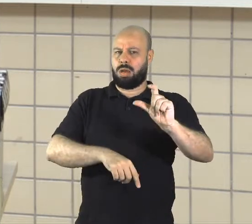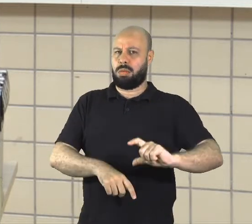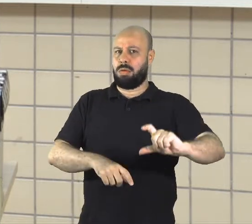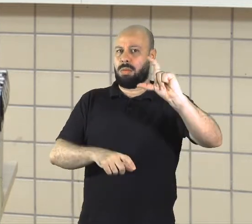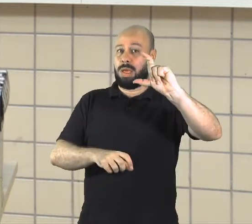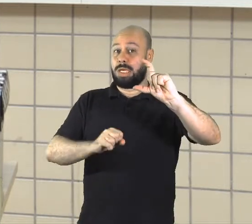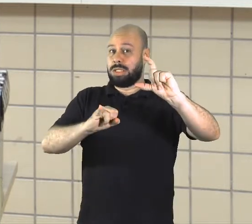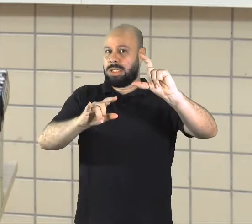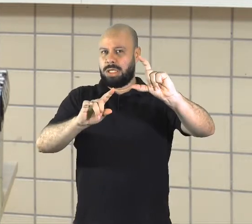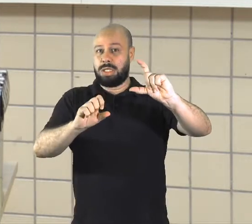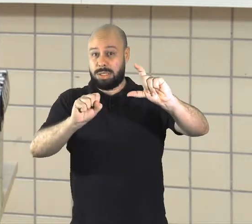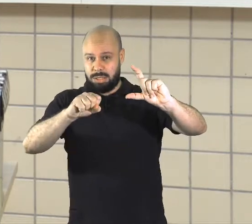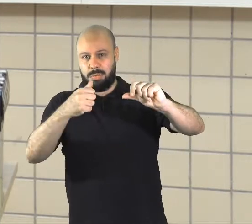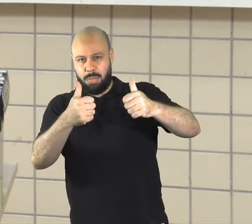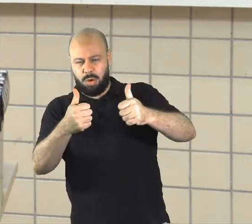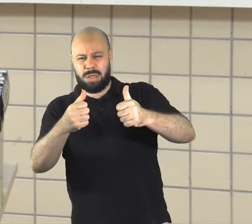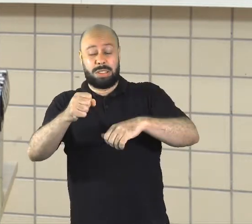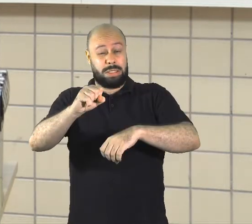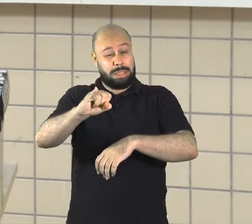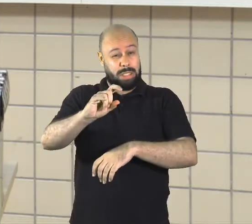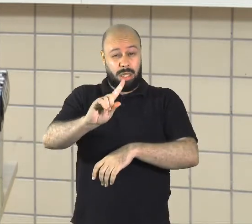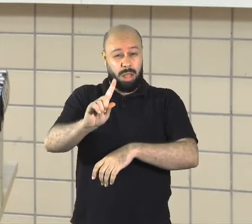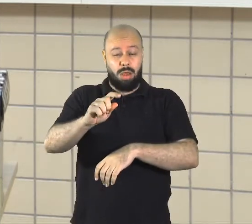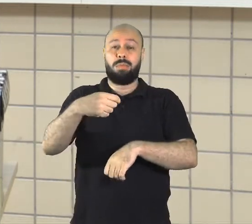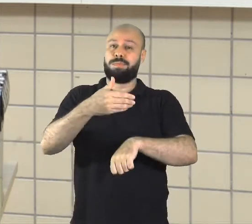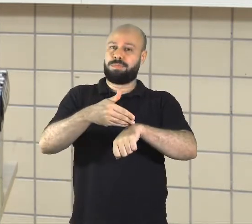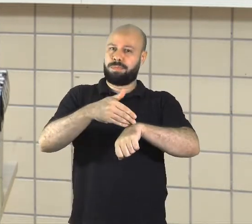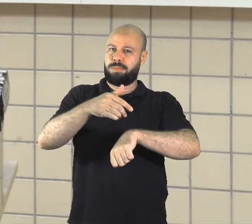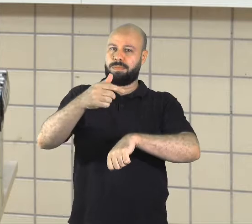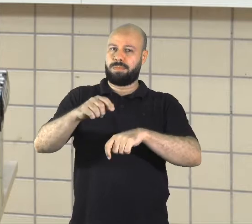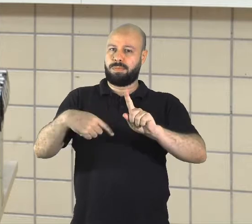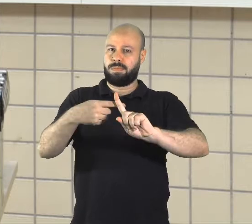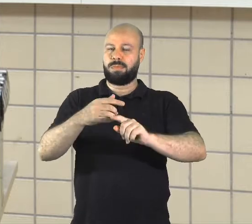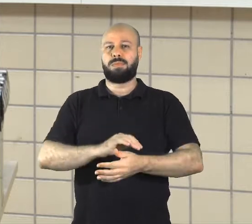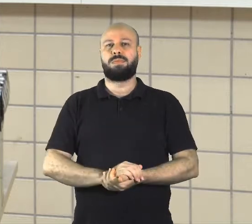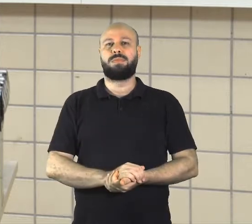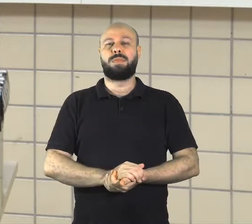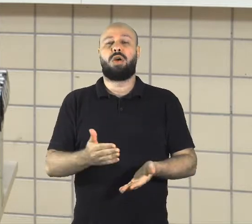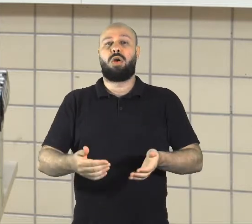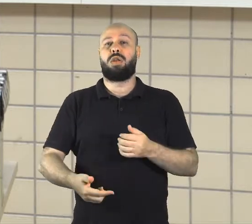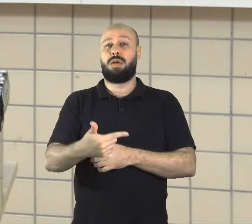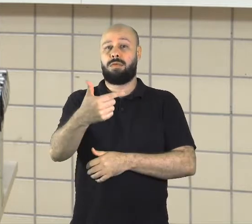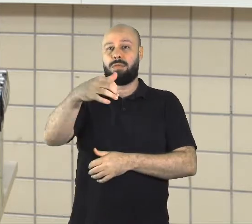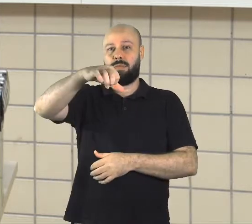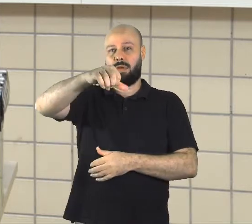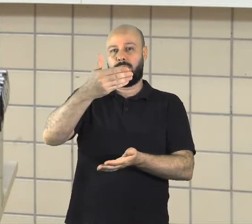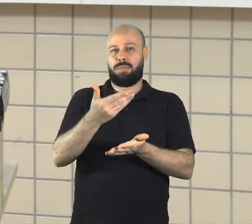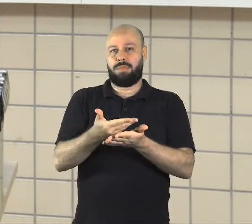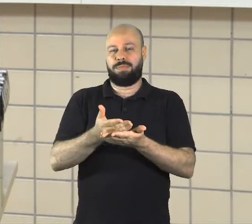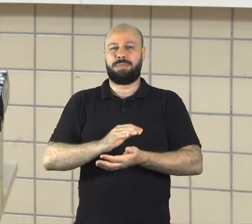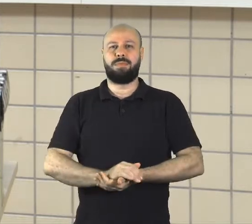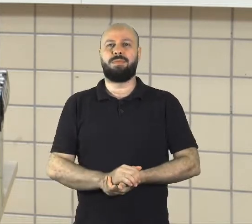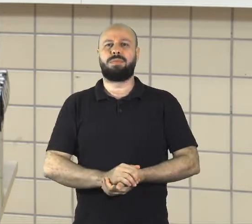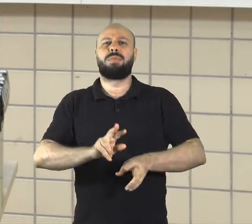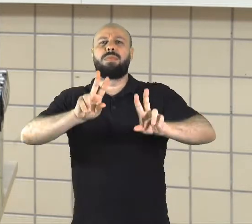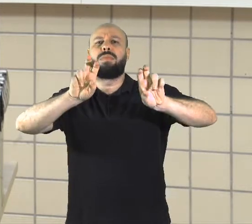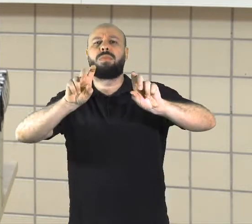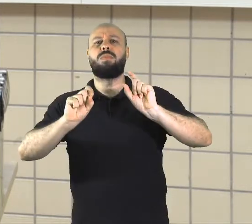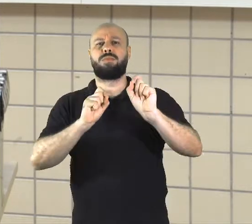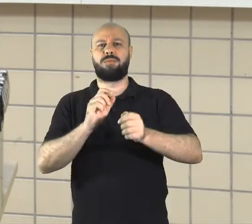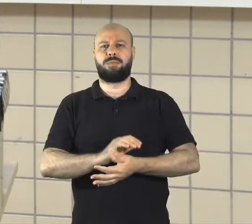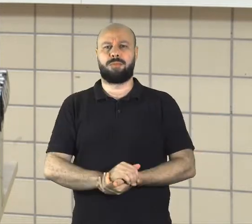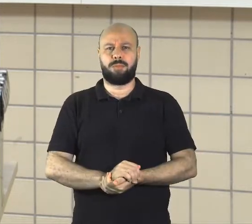ainda não, treina mais um pouquinho. Na aula de hoje, a nossa 29ª aula. O que nós vamos trabalhar hoje?